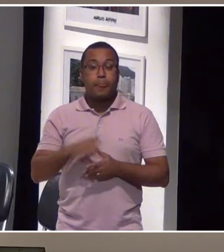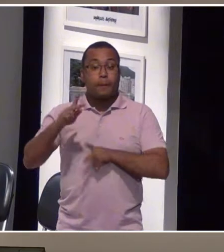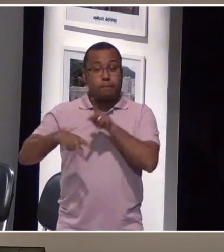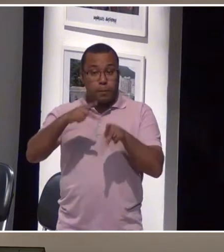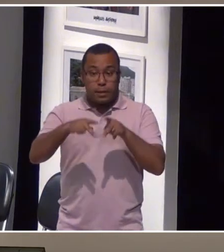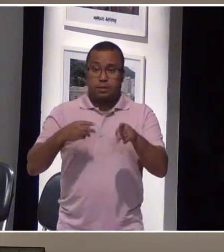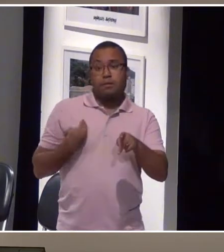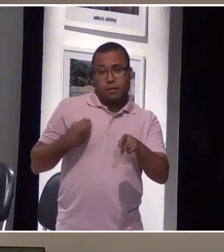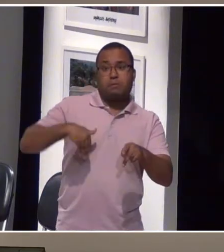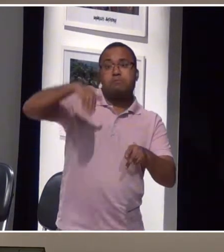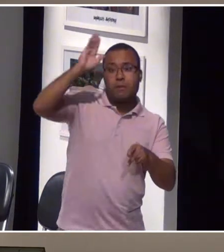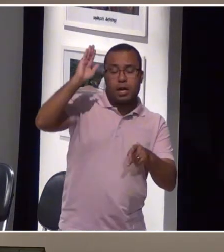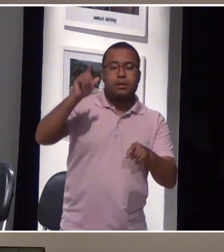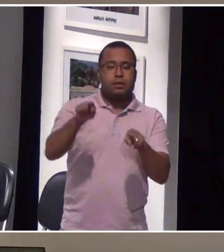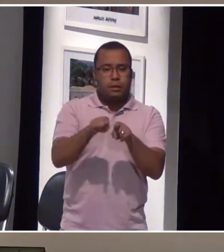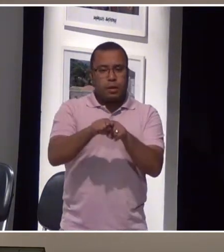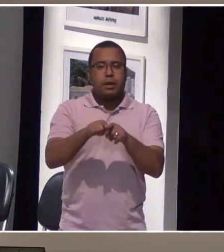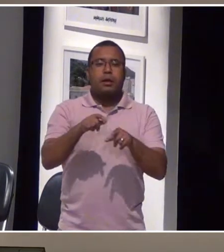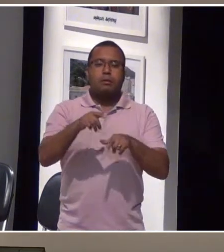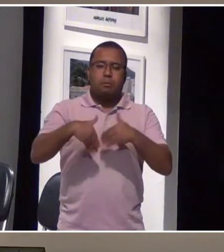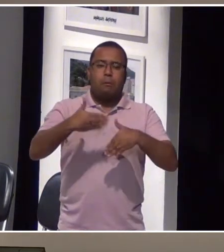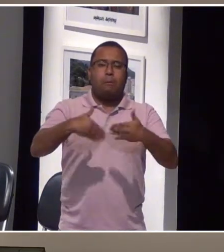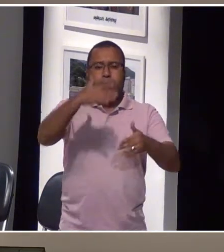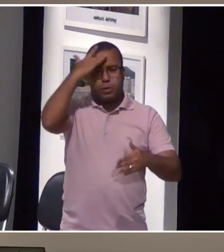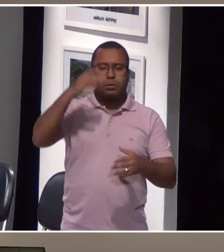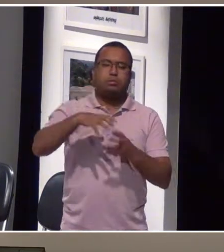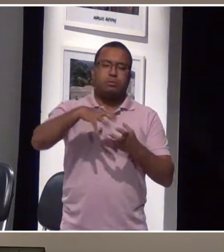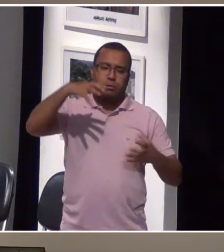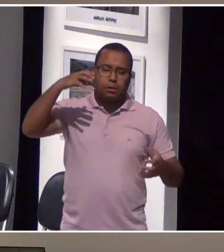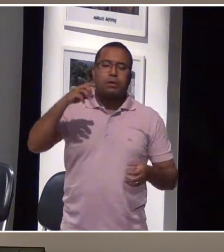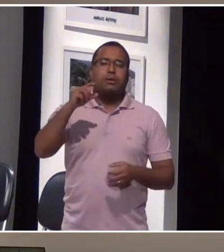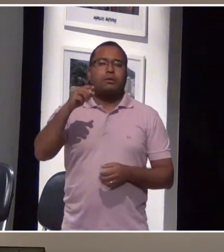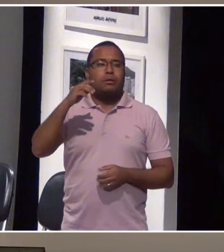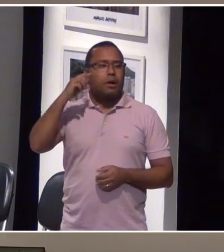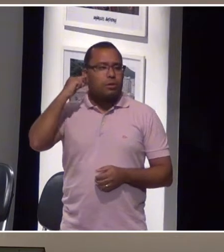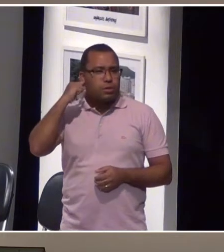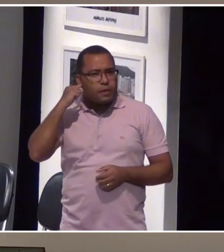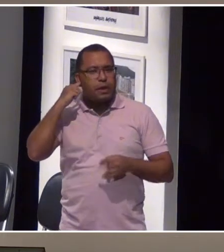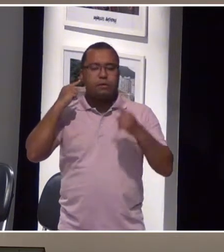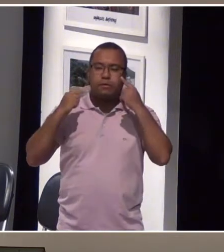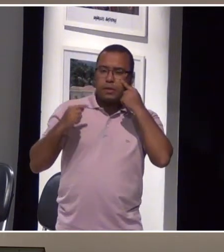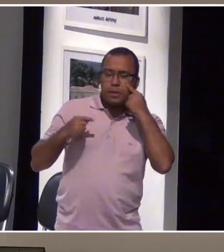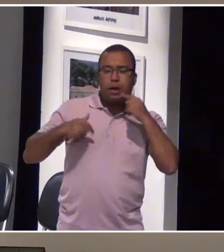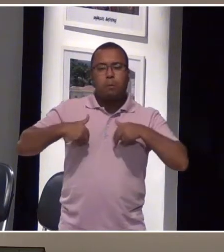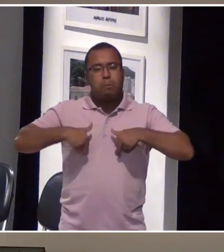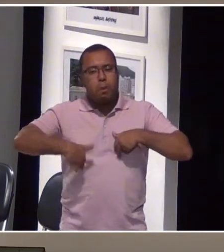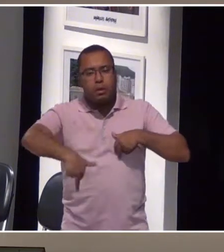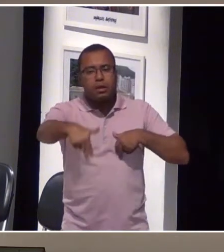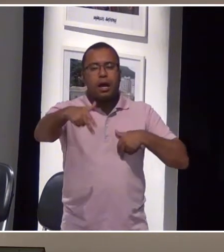de que a população está vivendo mais. Na medida em que as pessoas vivem mais, questões relacionadas à audição, visão,